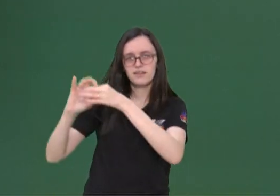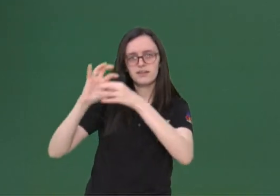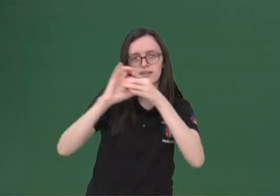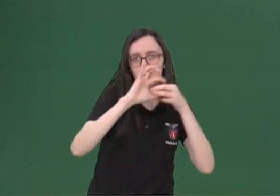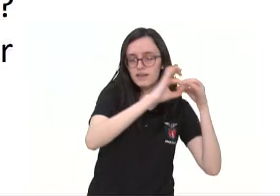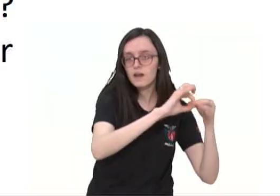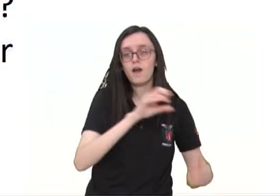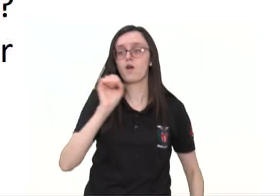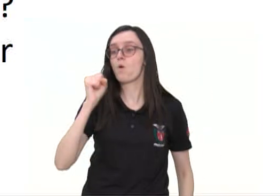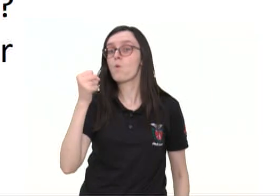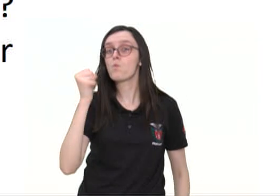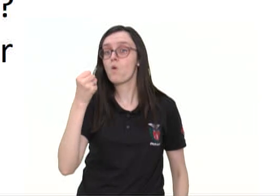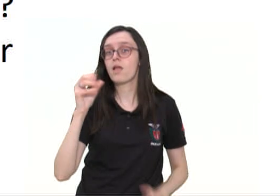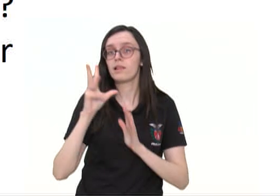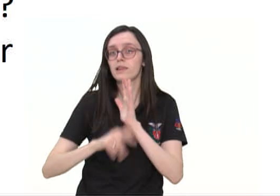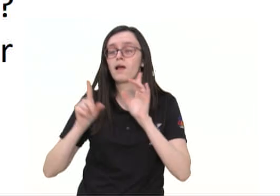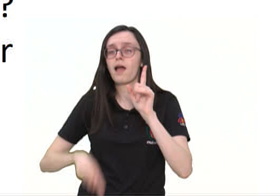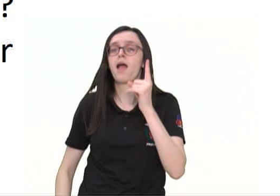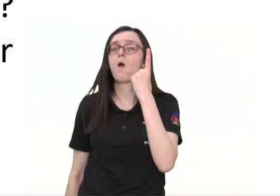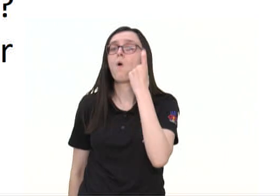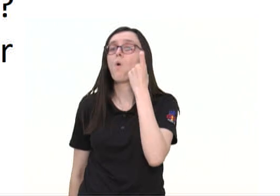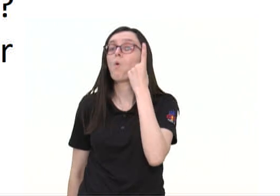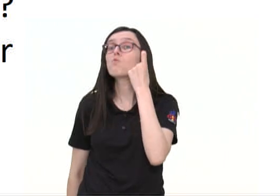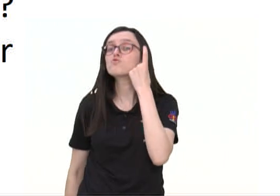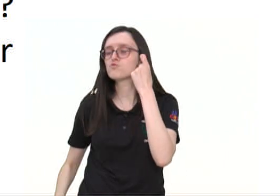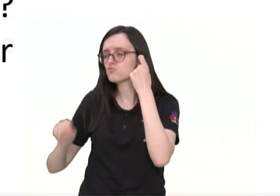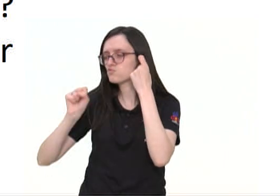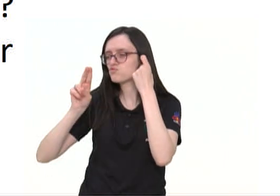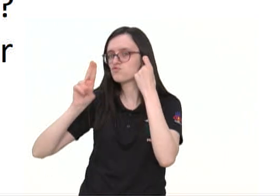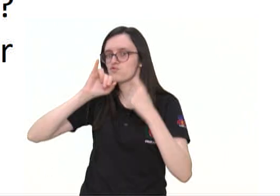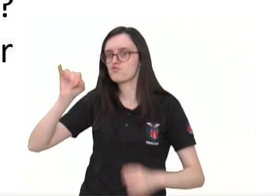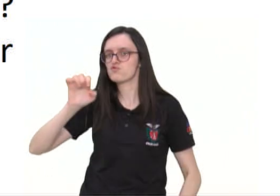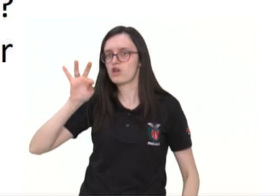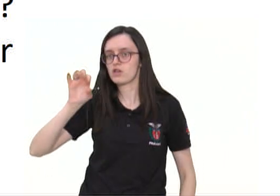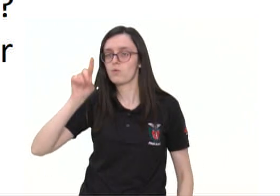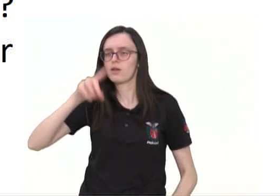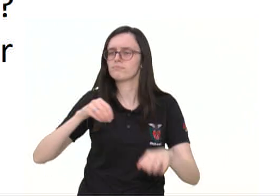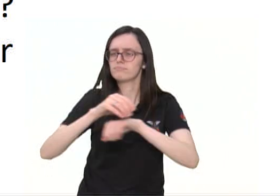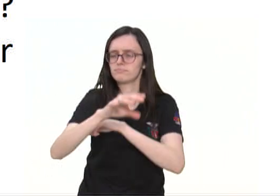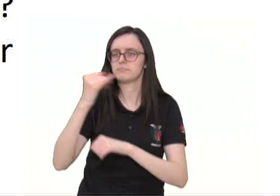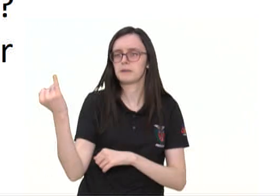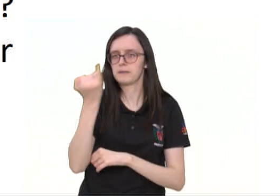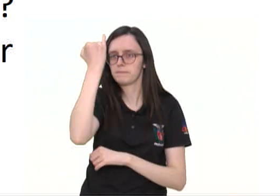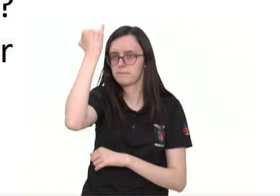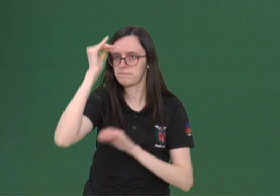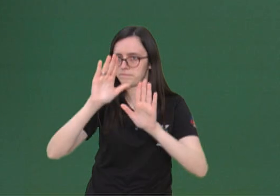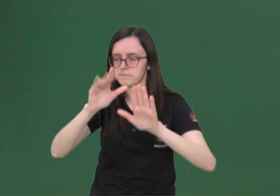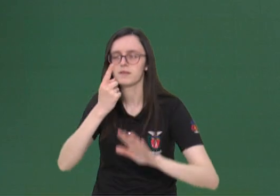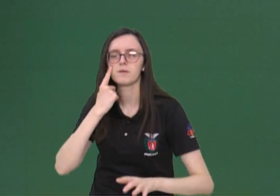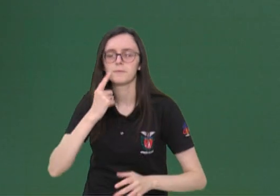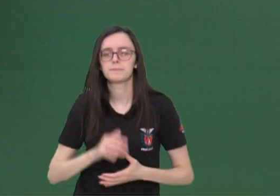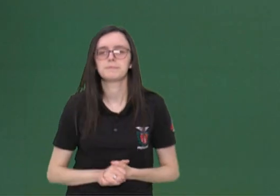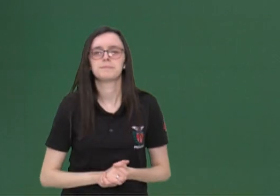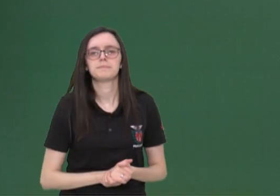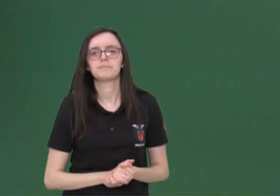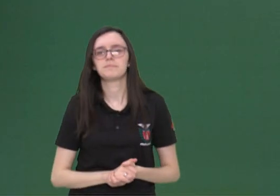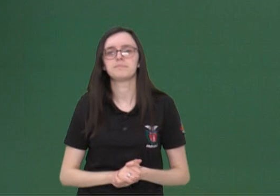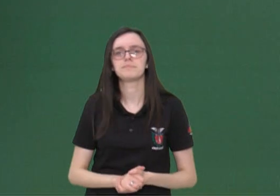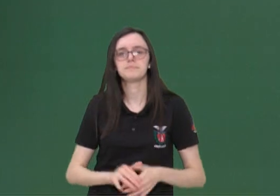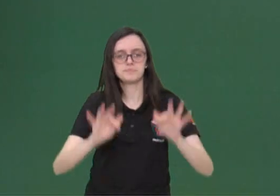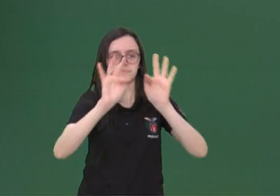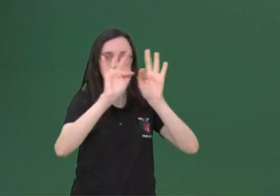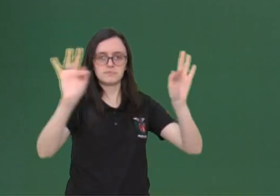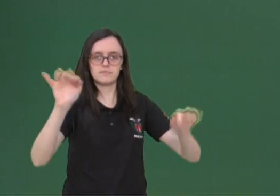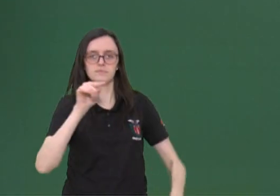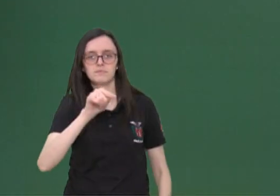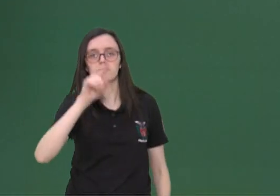é o único sujeito. E aqui está uma dica bem importante. Espera aí. A frase